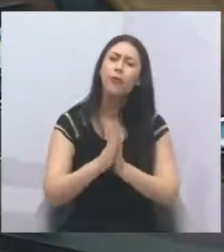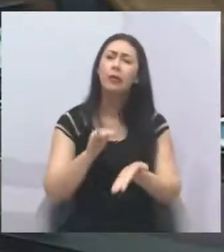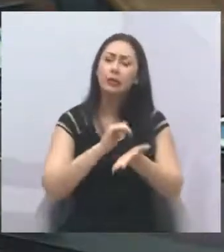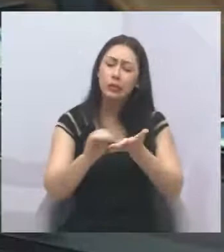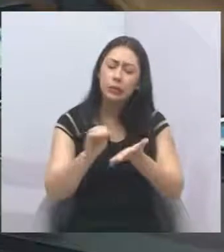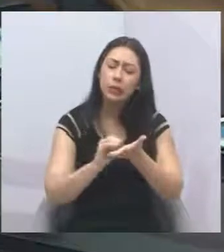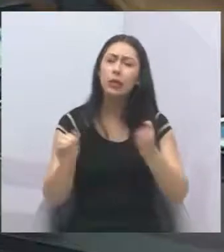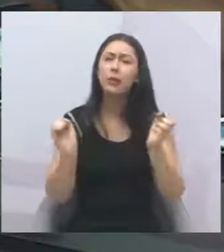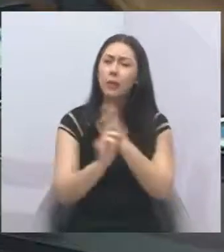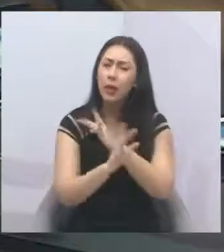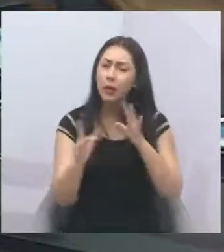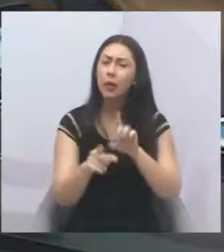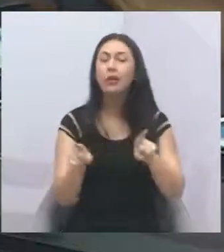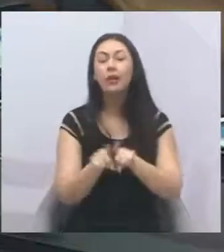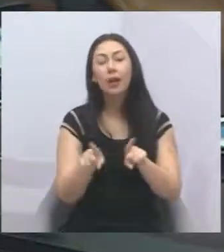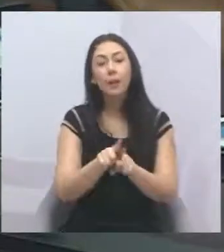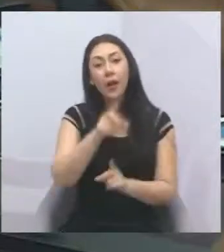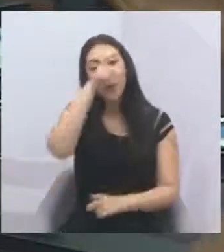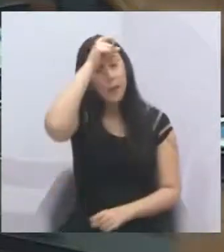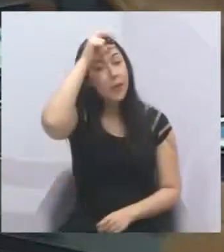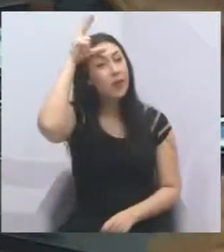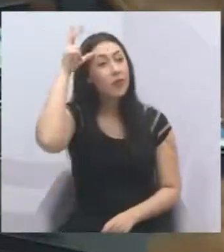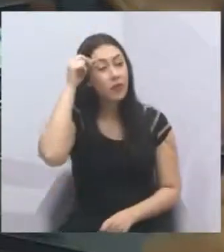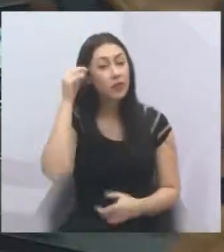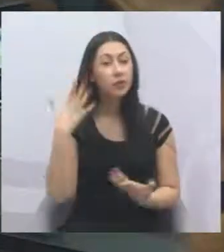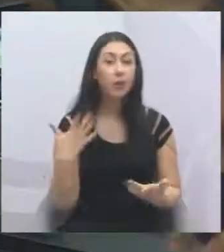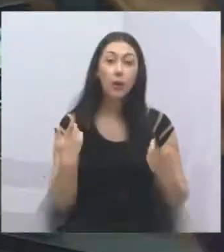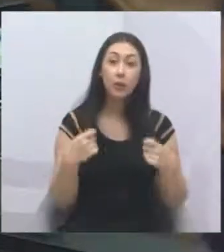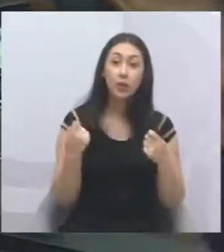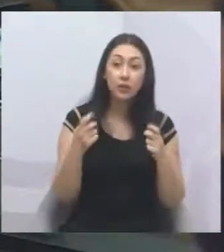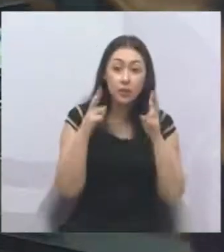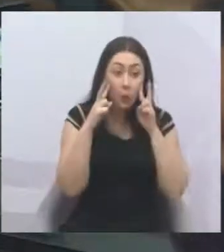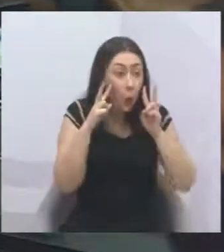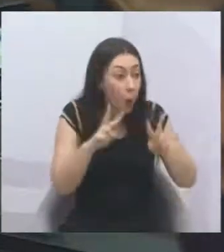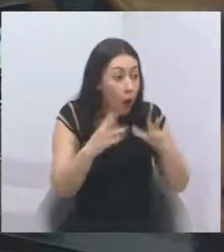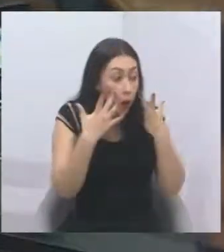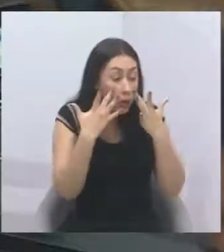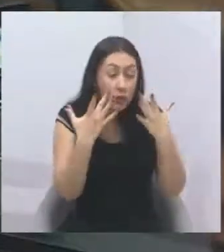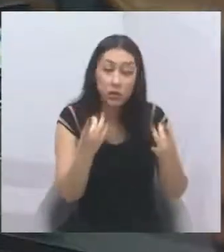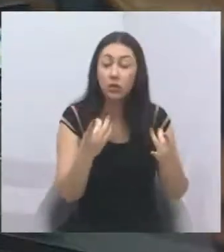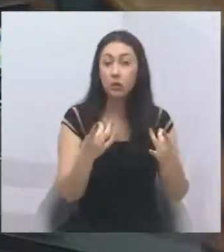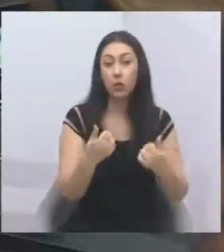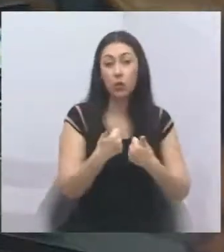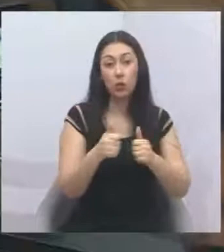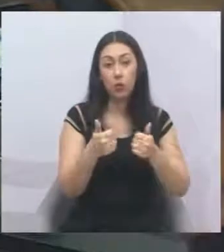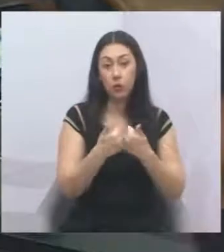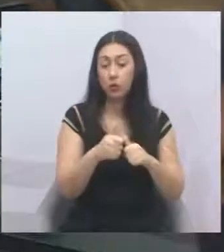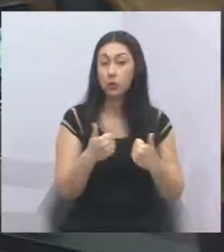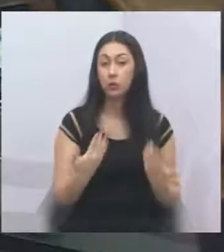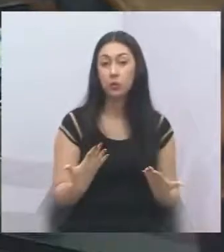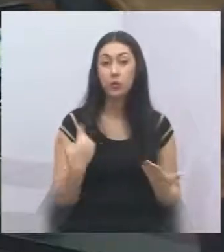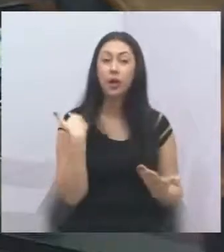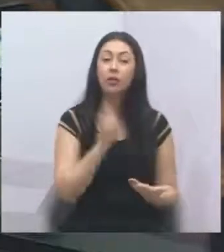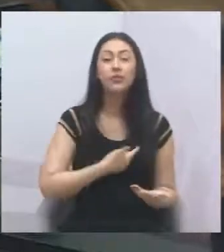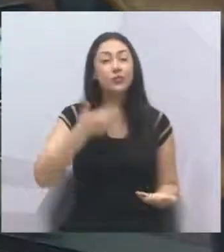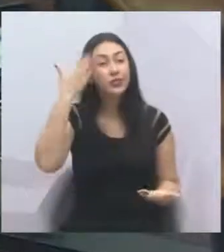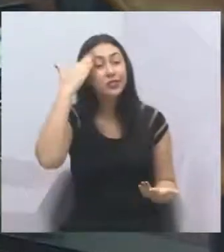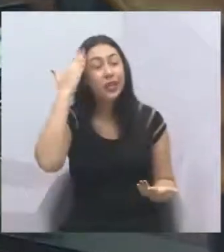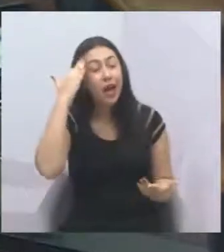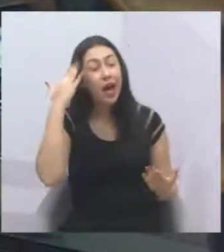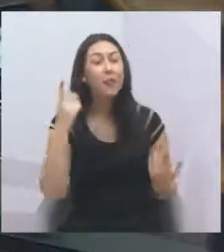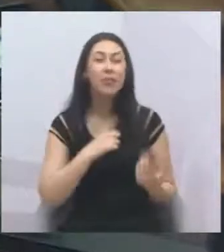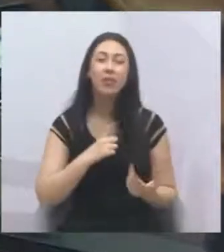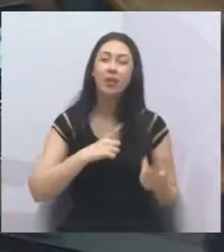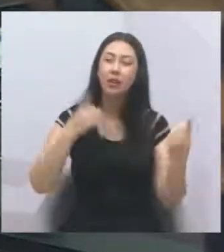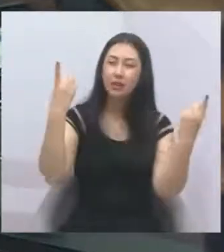de Mobilidade Urbana, ao prefeito Isaías, para que olhe com mais atenção o transporte público da nossa cidade. A gente sabe dos desafios